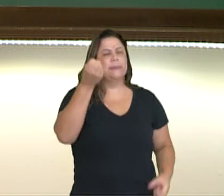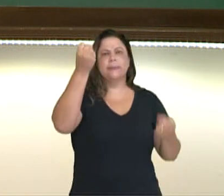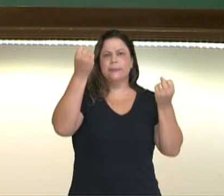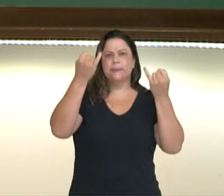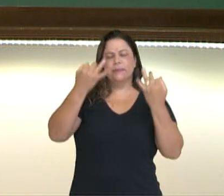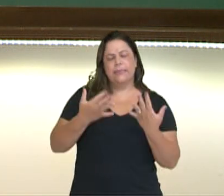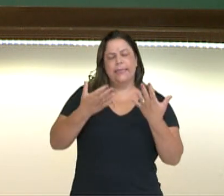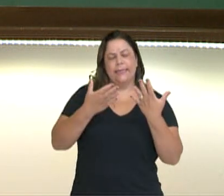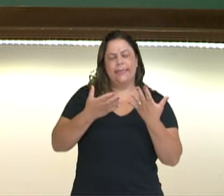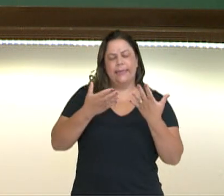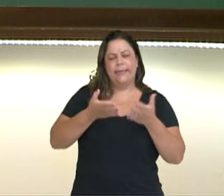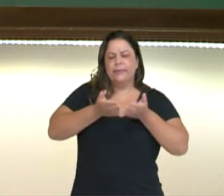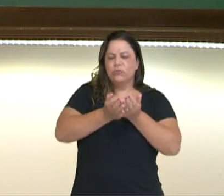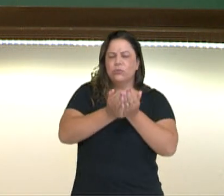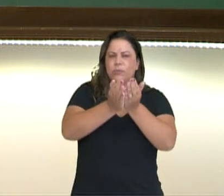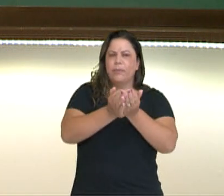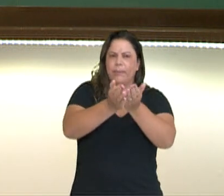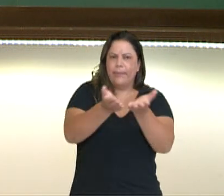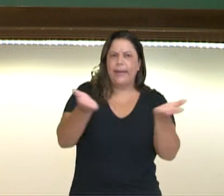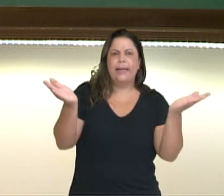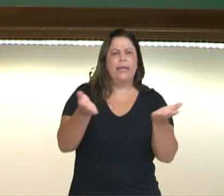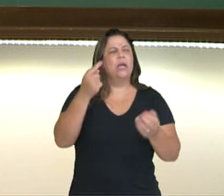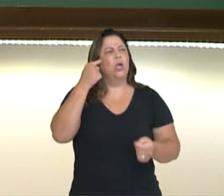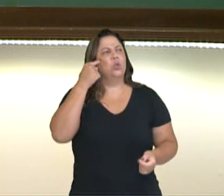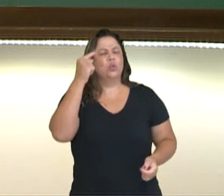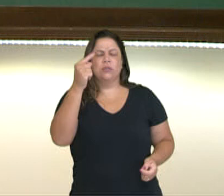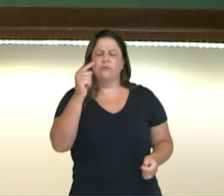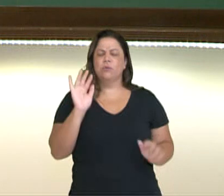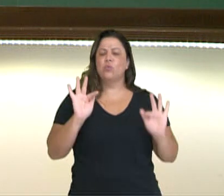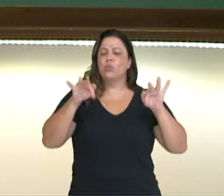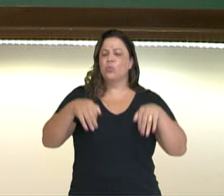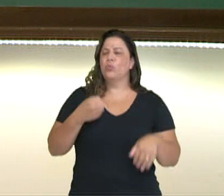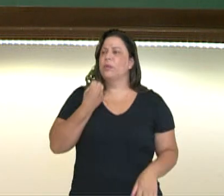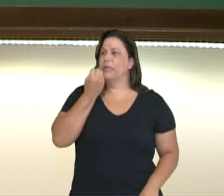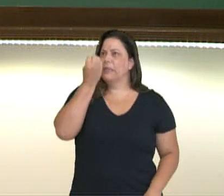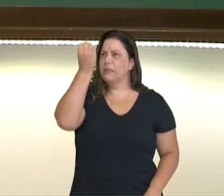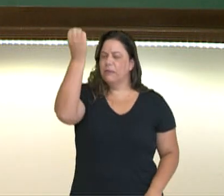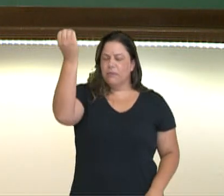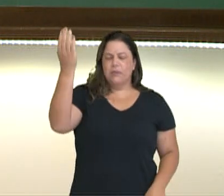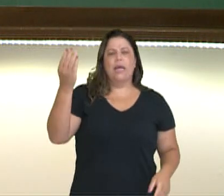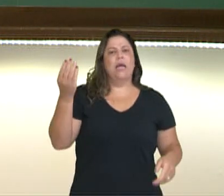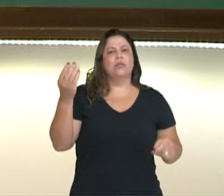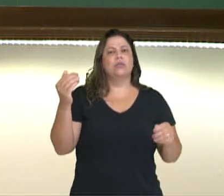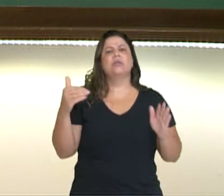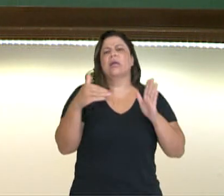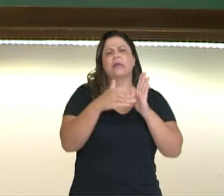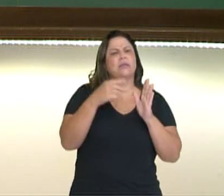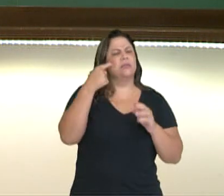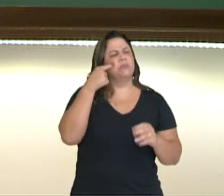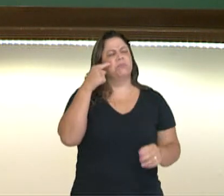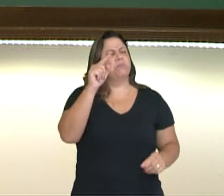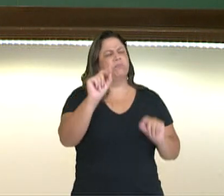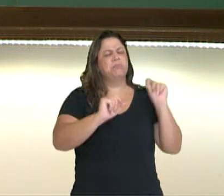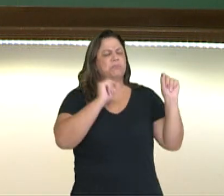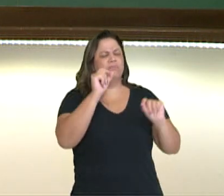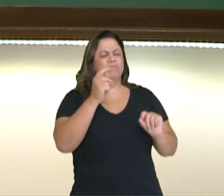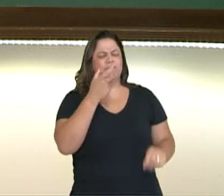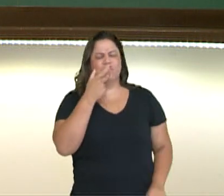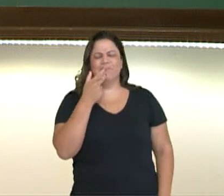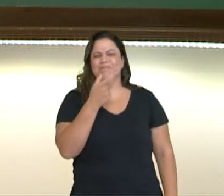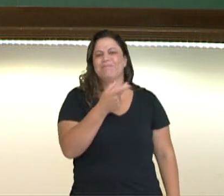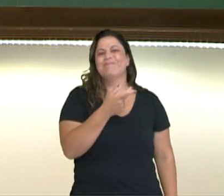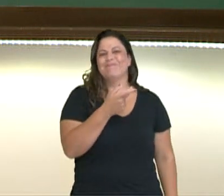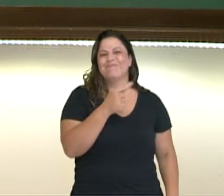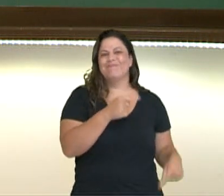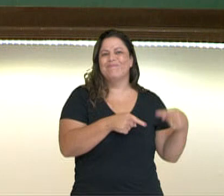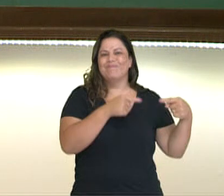entrei na barca, mas já devíamos estar quase no fim da viagem e até aquele instante não me ocorrera dizer-lhe qualquer palavra.